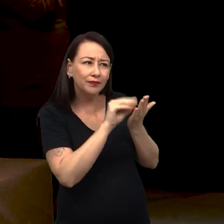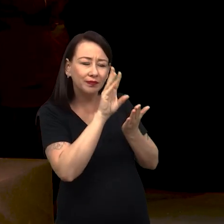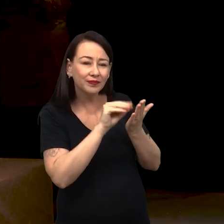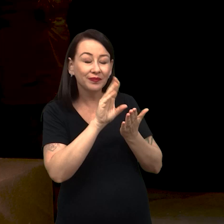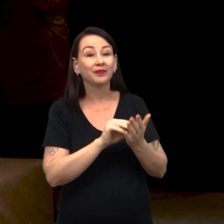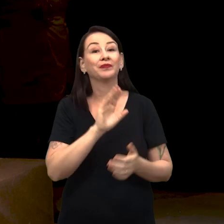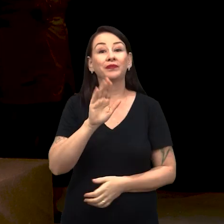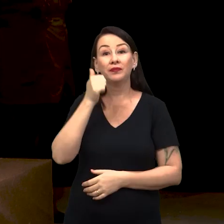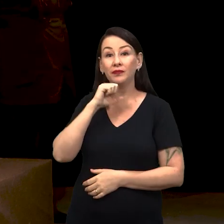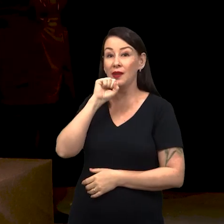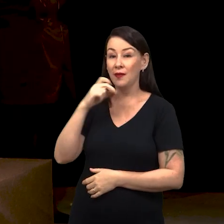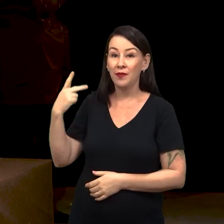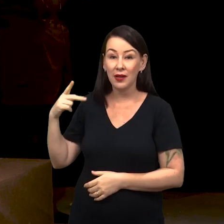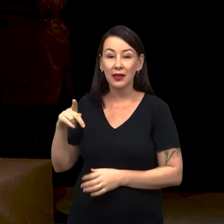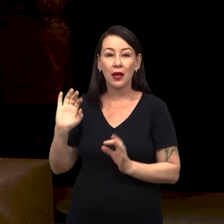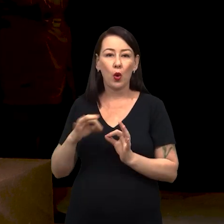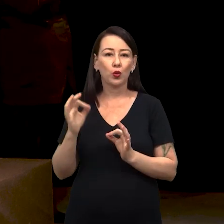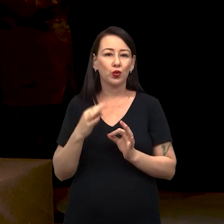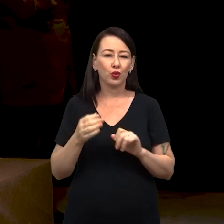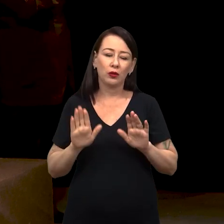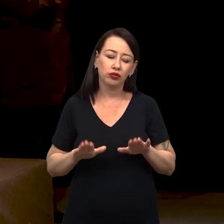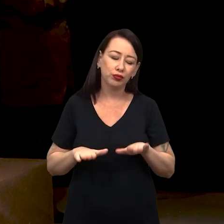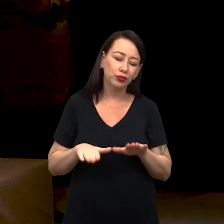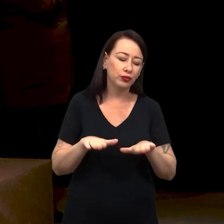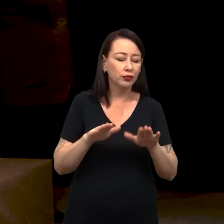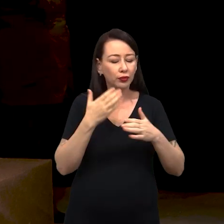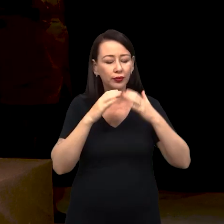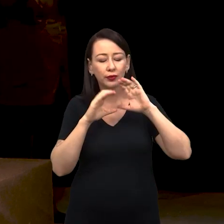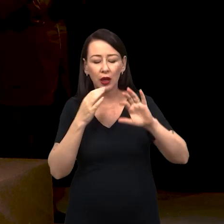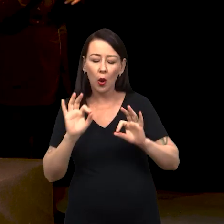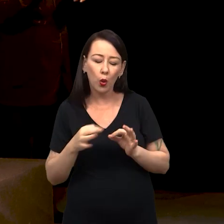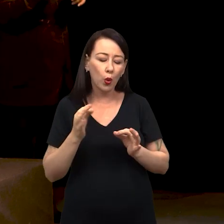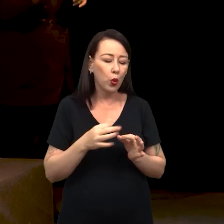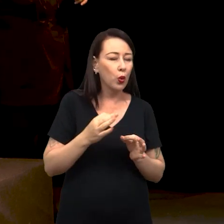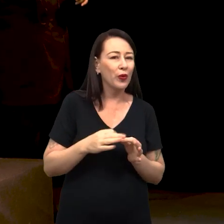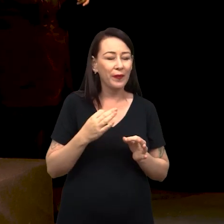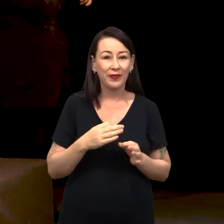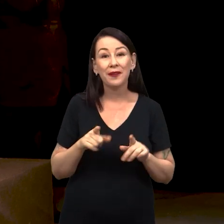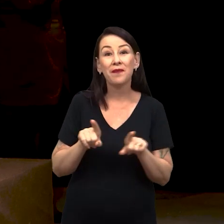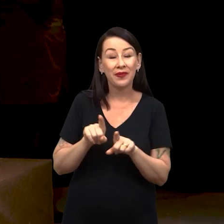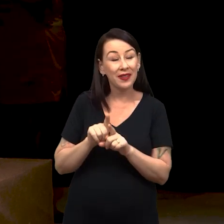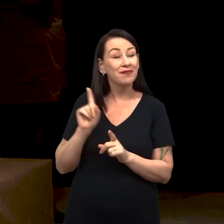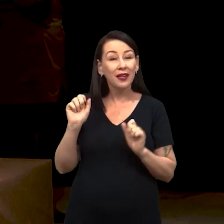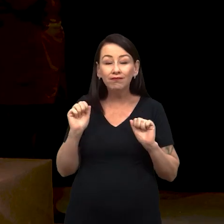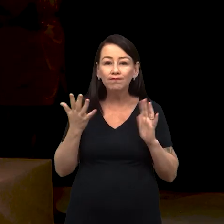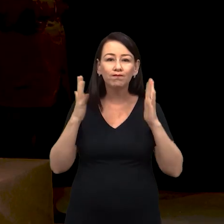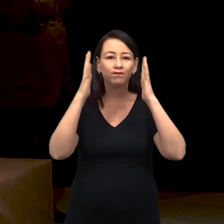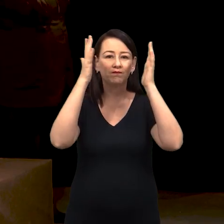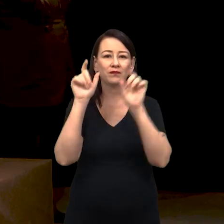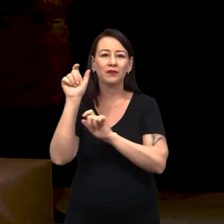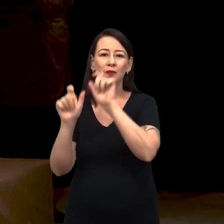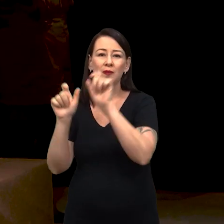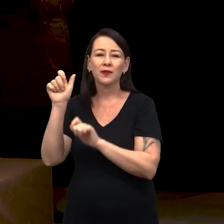minha mãe é uma costureira que cantava muito enquanto trabalhava. E eu tenho uma paixão também pelo que